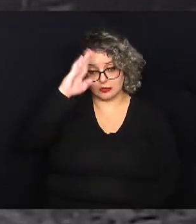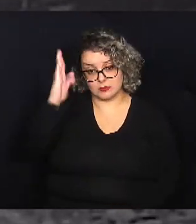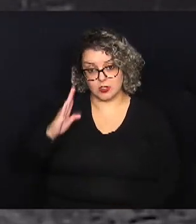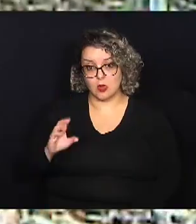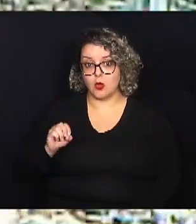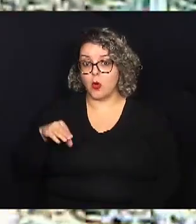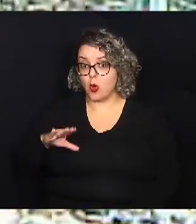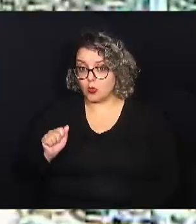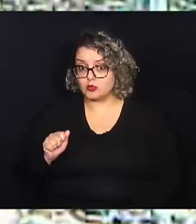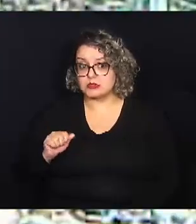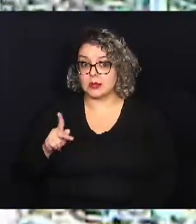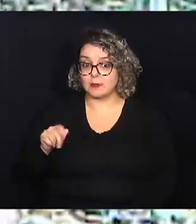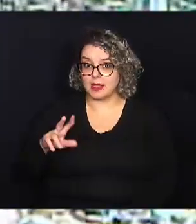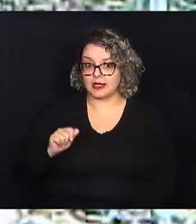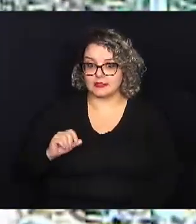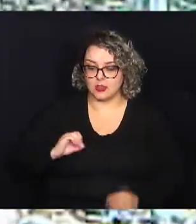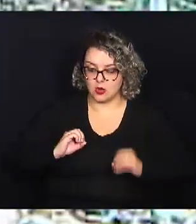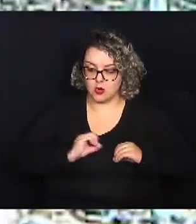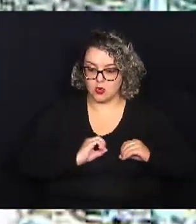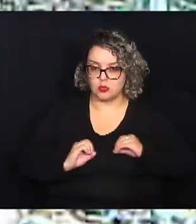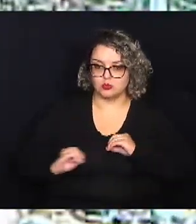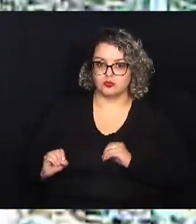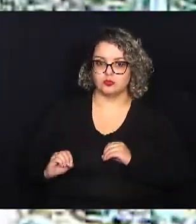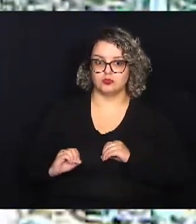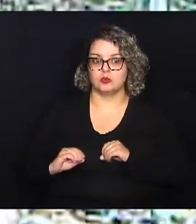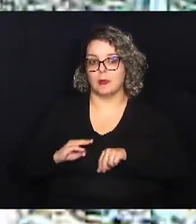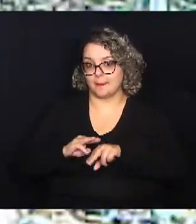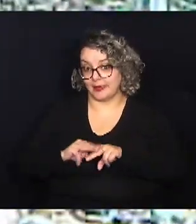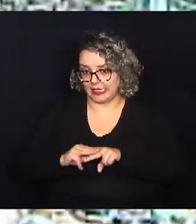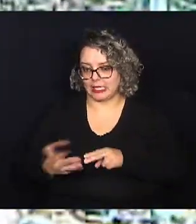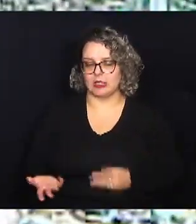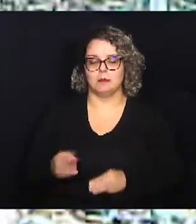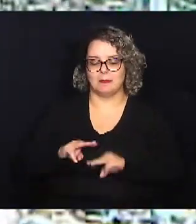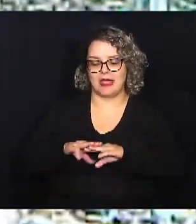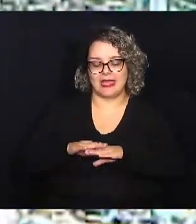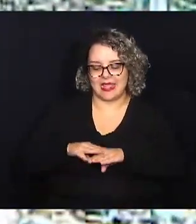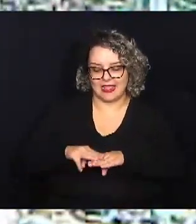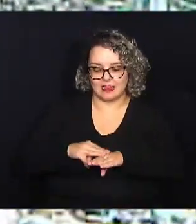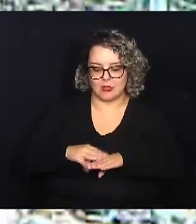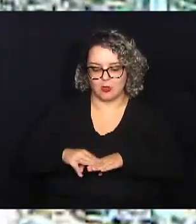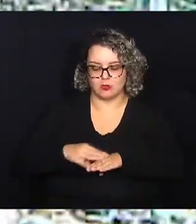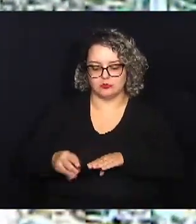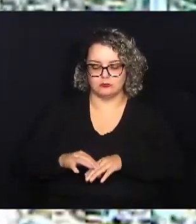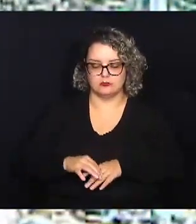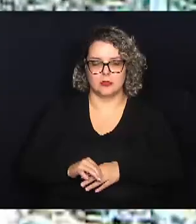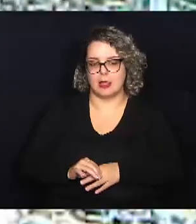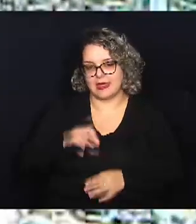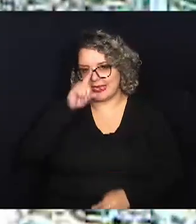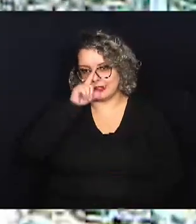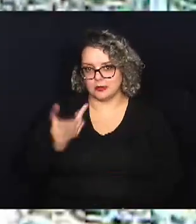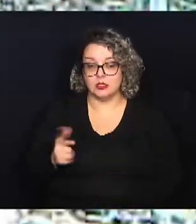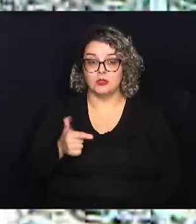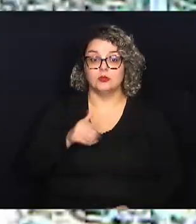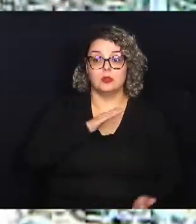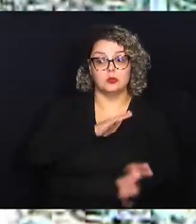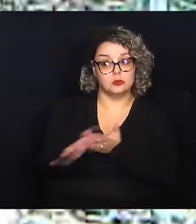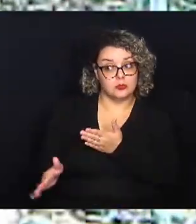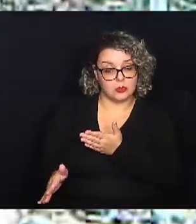parda, vão ter mais a ver com o animal estar acuado em algum lugar, não ter para onde fugir e ela